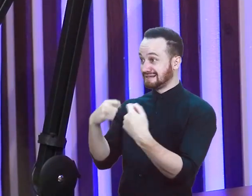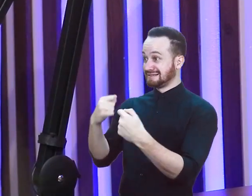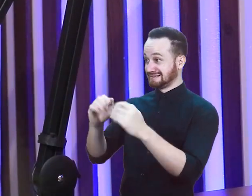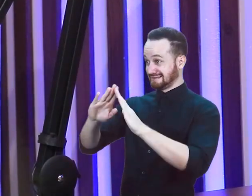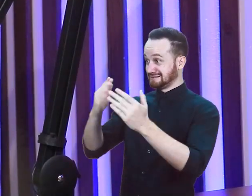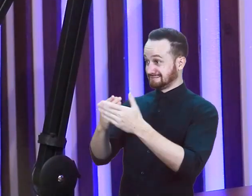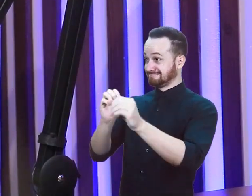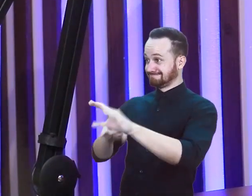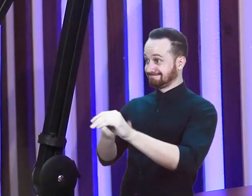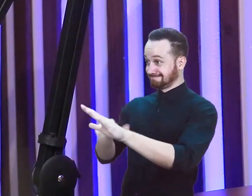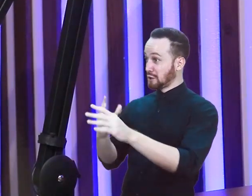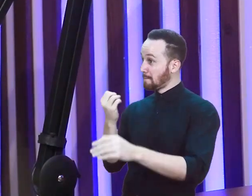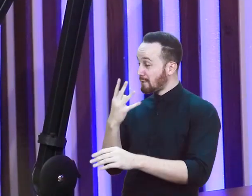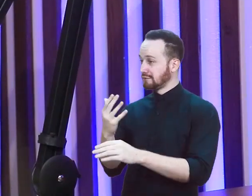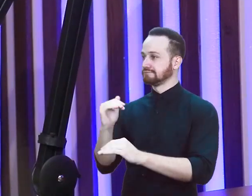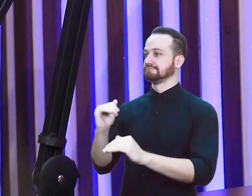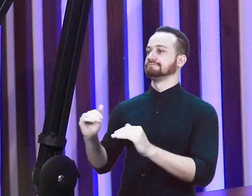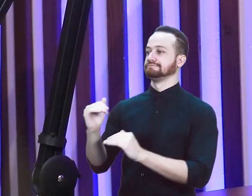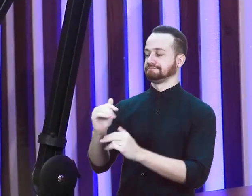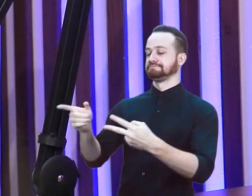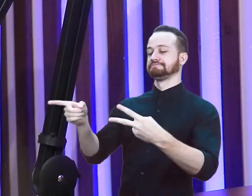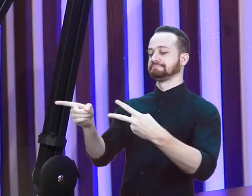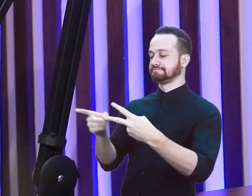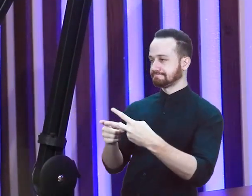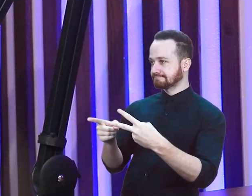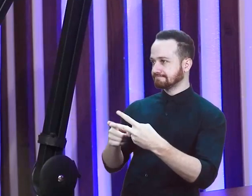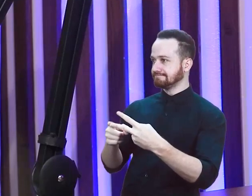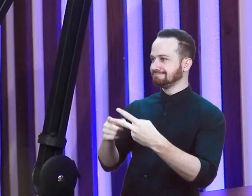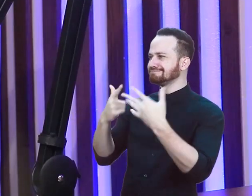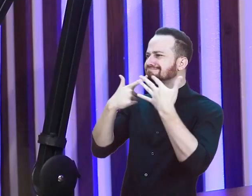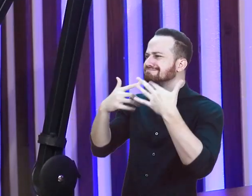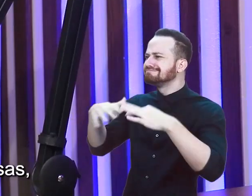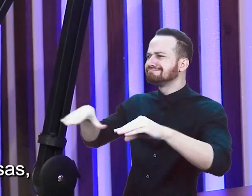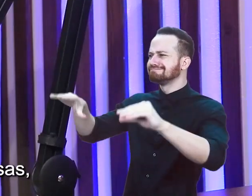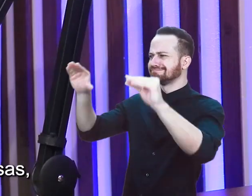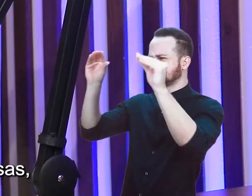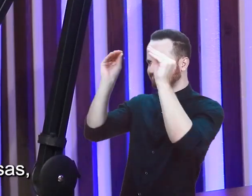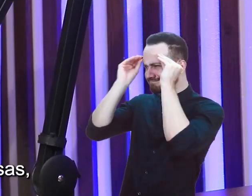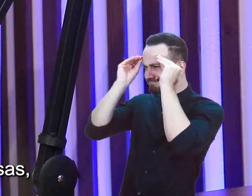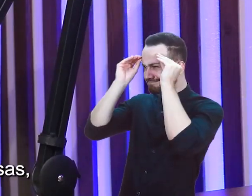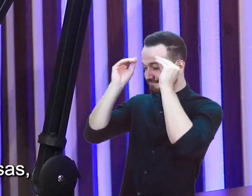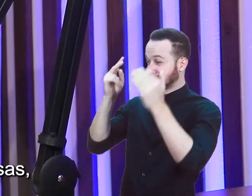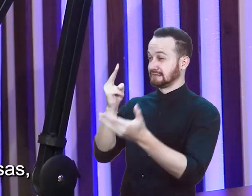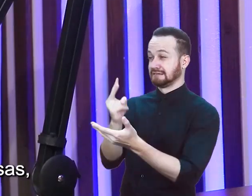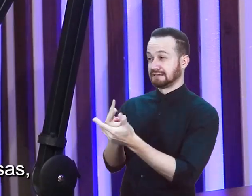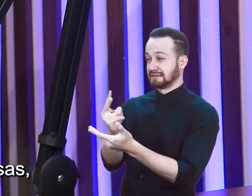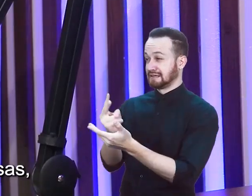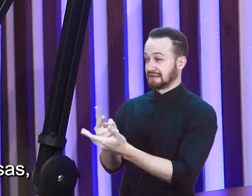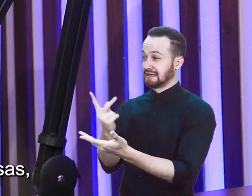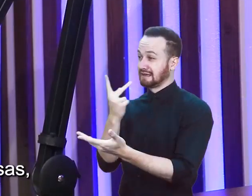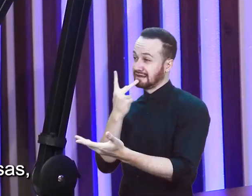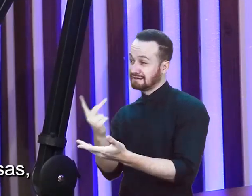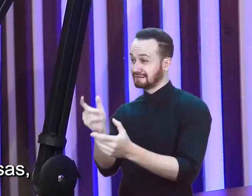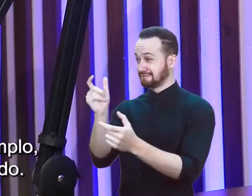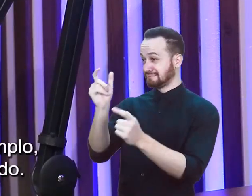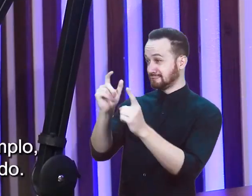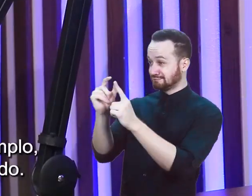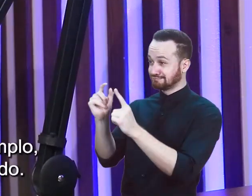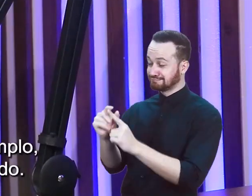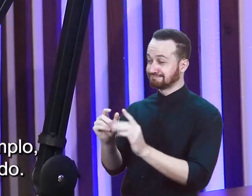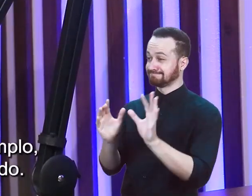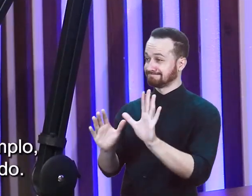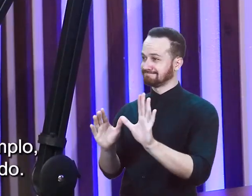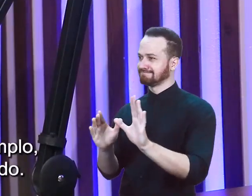sistema educacional. Segundo, a linguagem. Sempre que for falar certas coisas